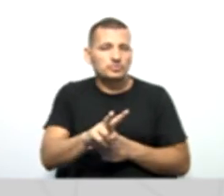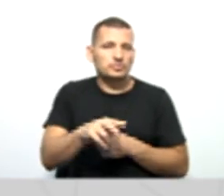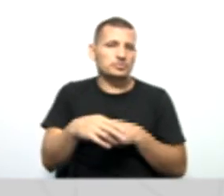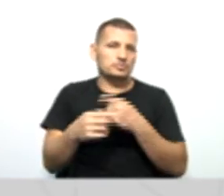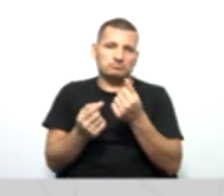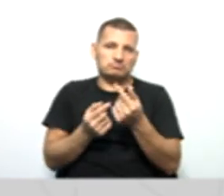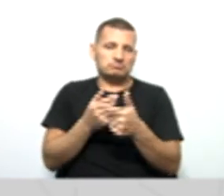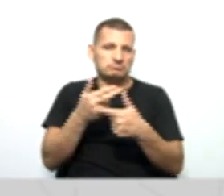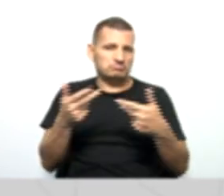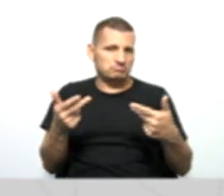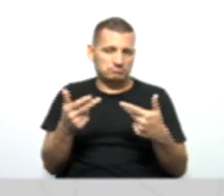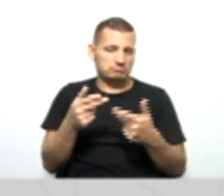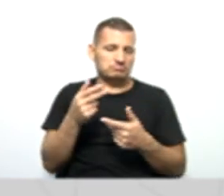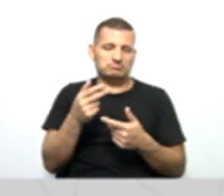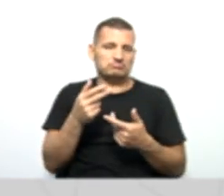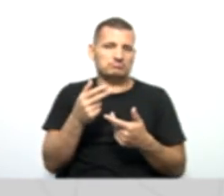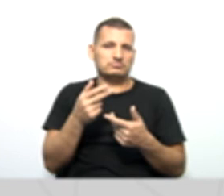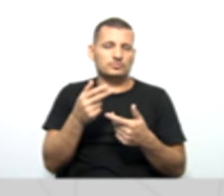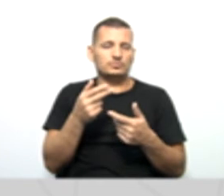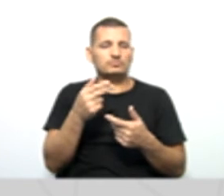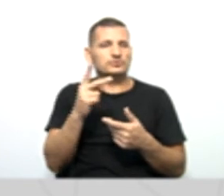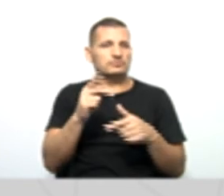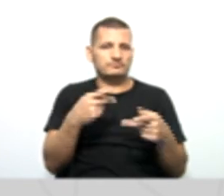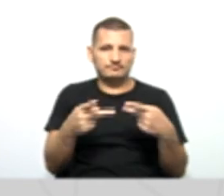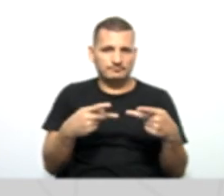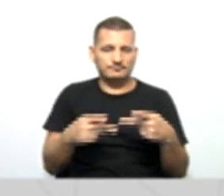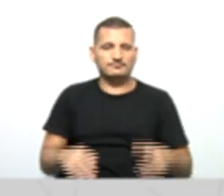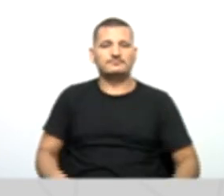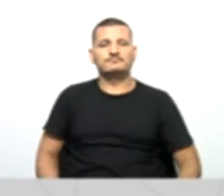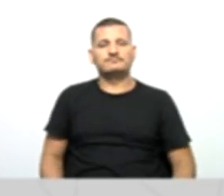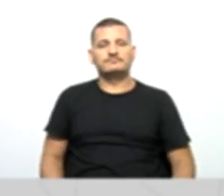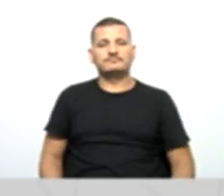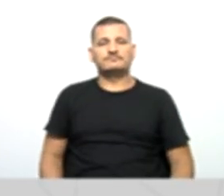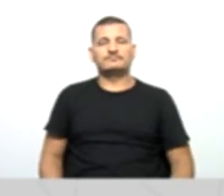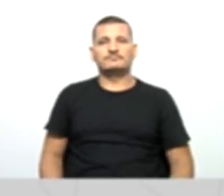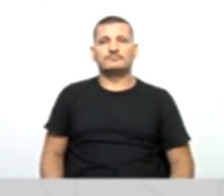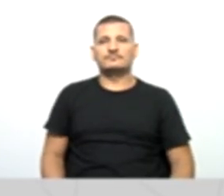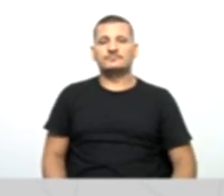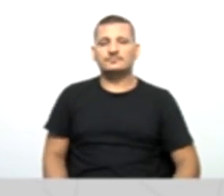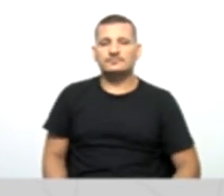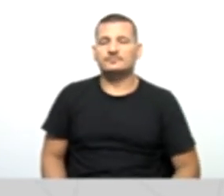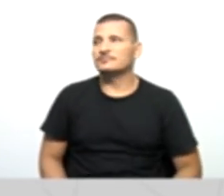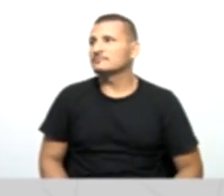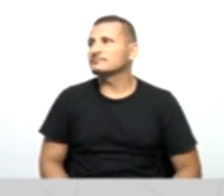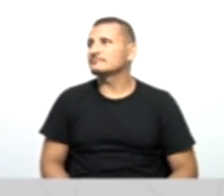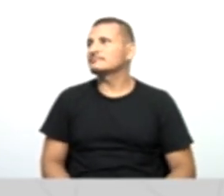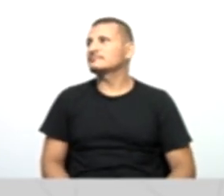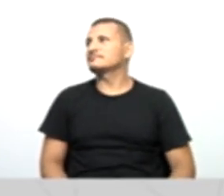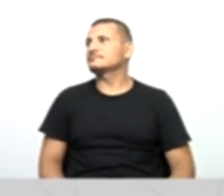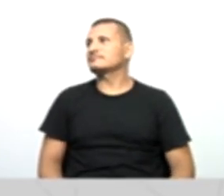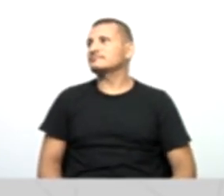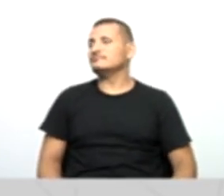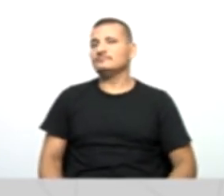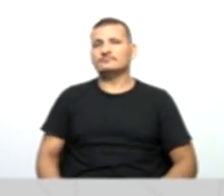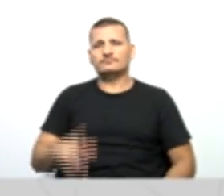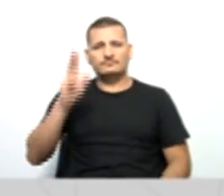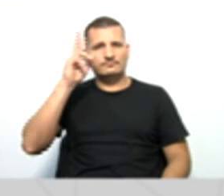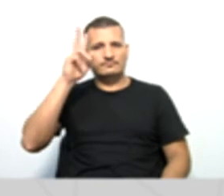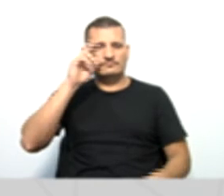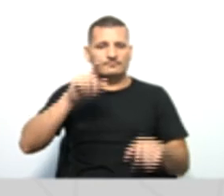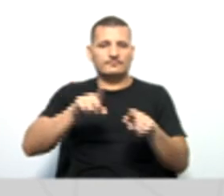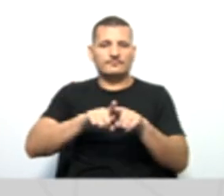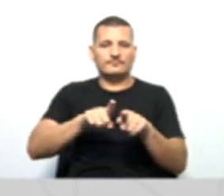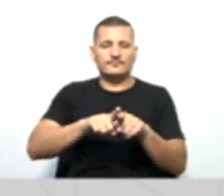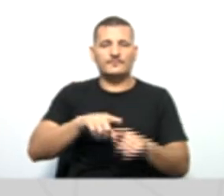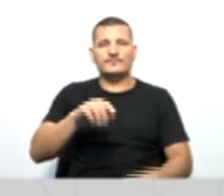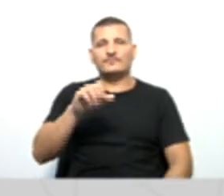de todas as atividades do seu projeto. Certo, gente? Vale salientar, professor Saulo, que os stakeholders, eles